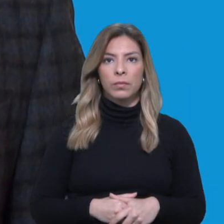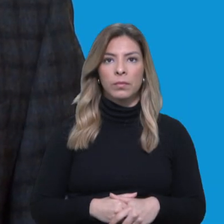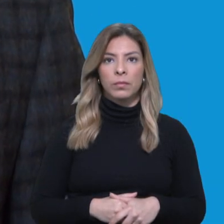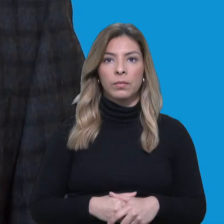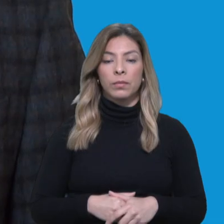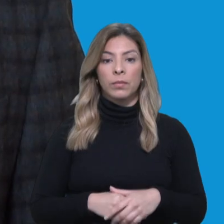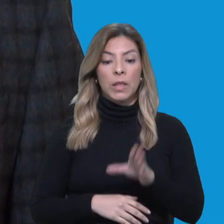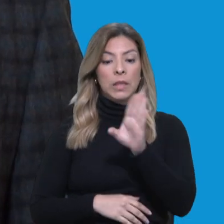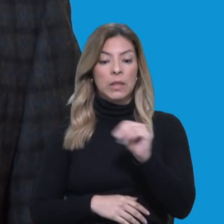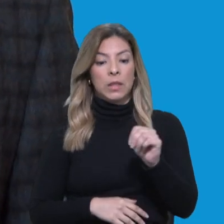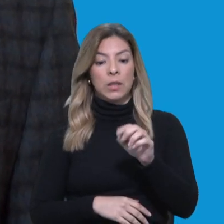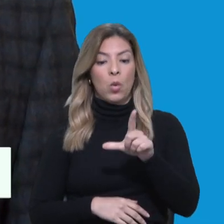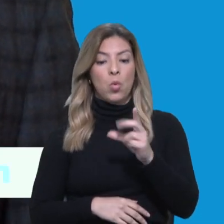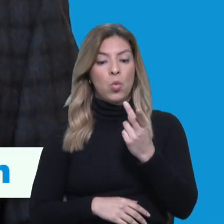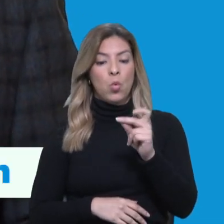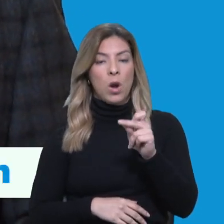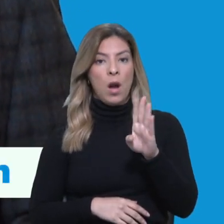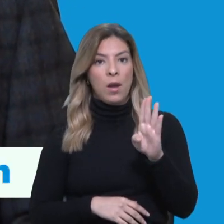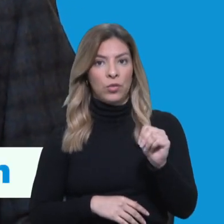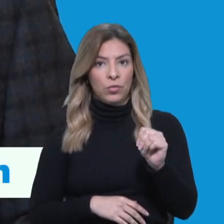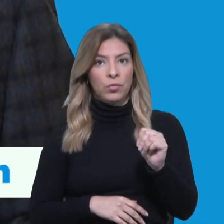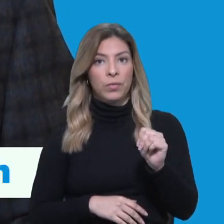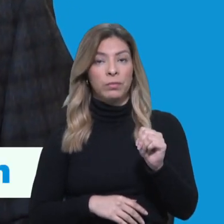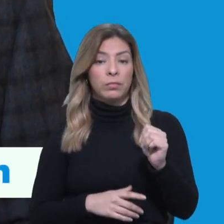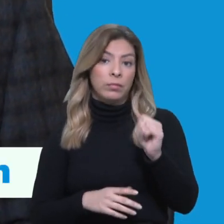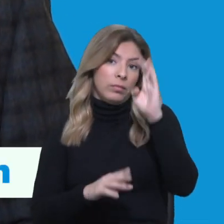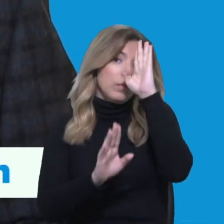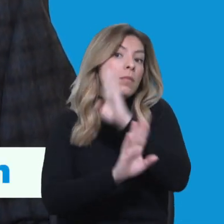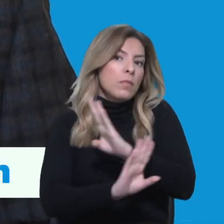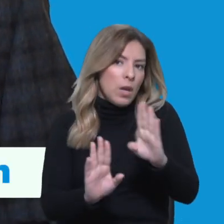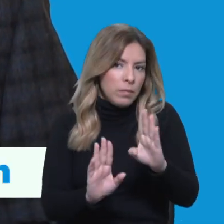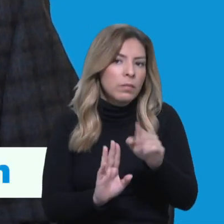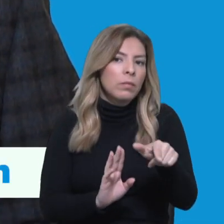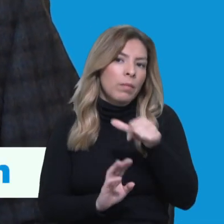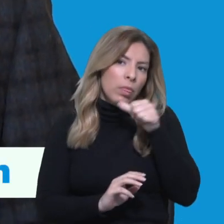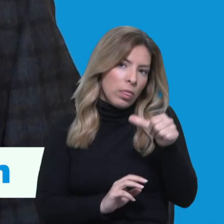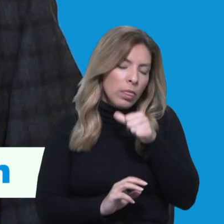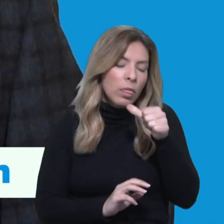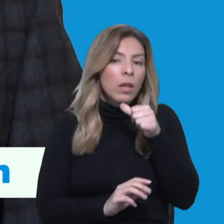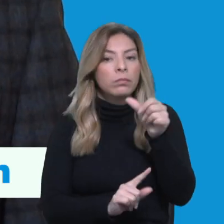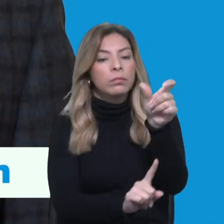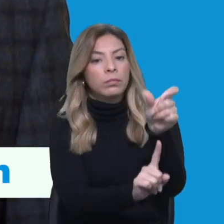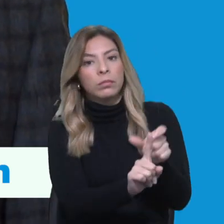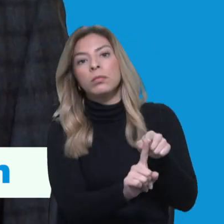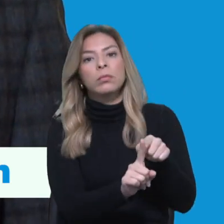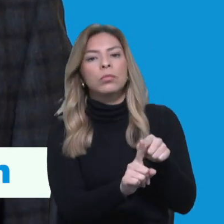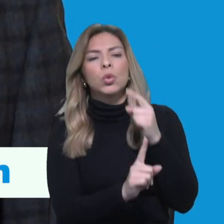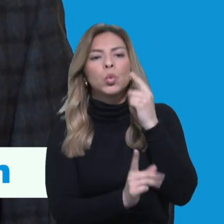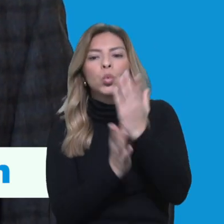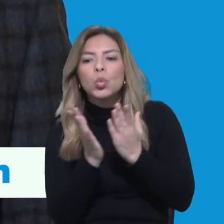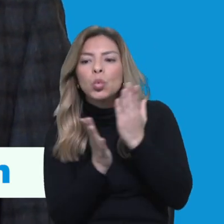São Lucas, como aliás é referido por tantos estudiosos